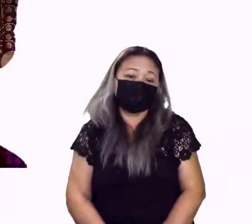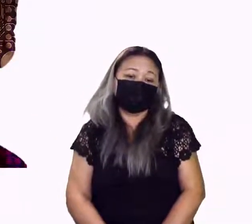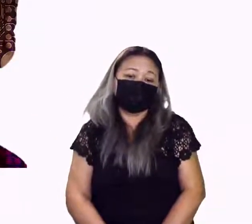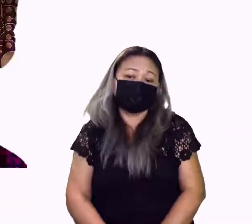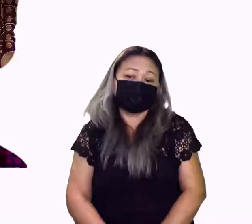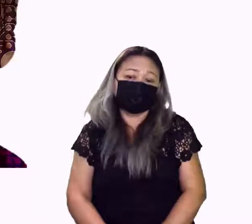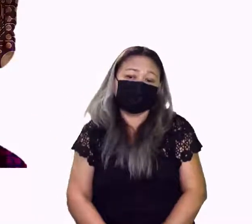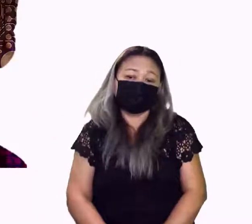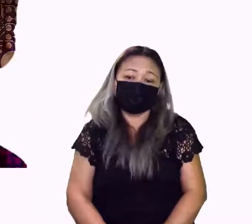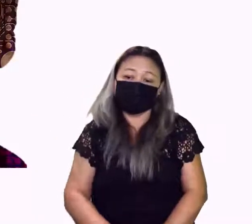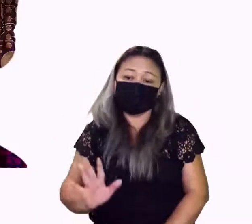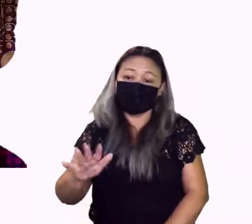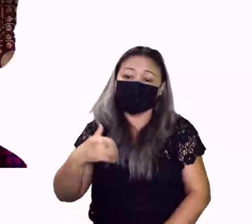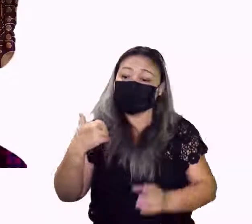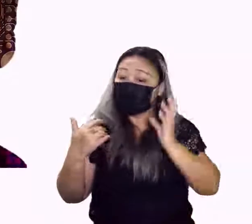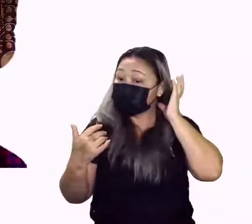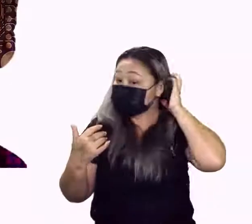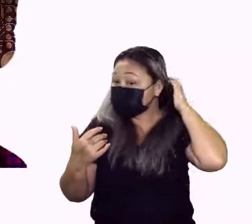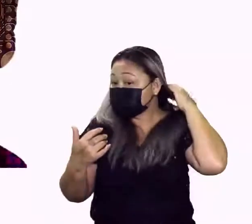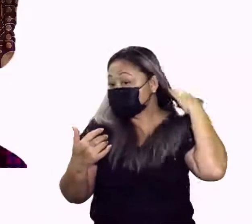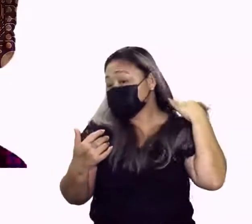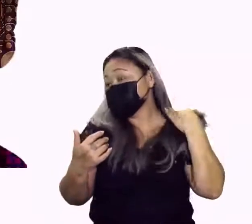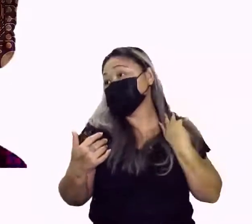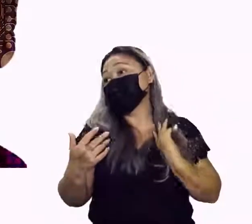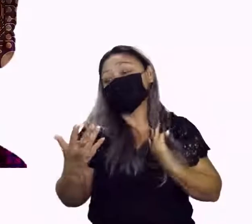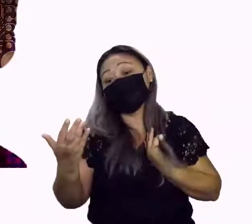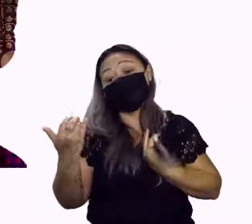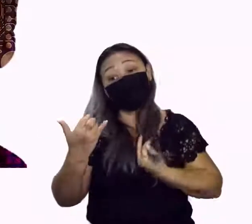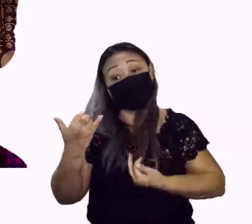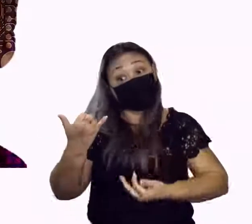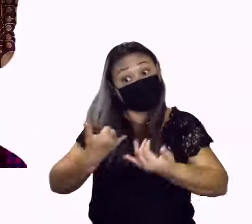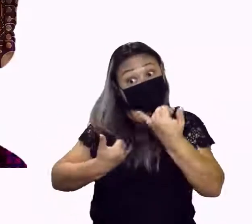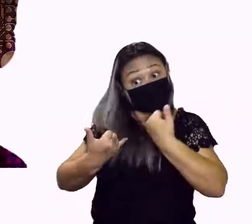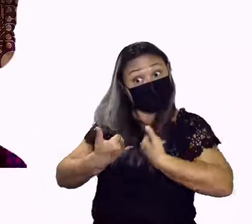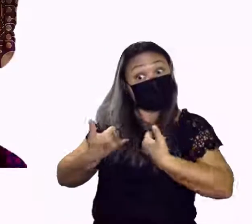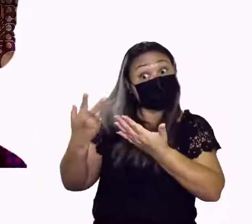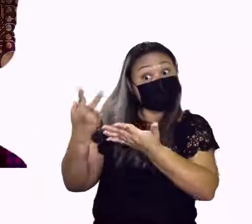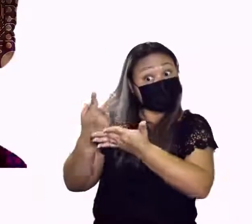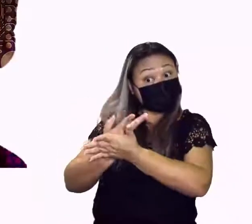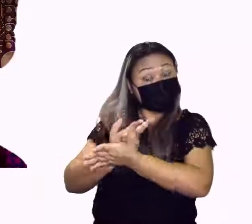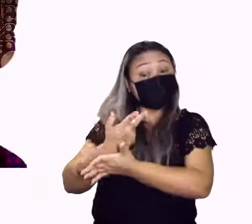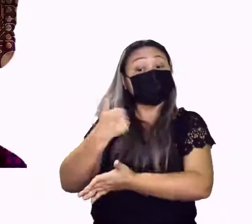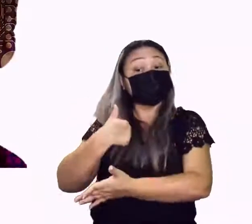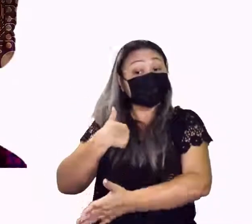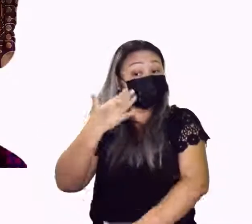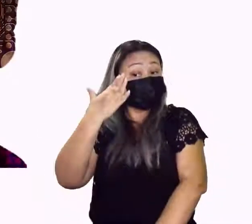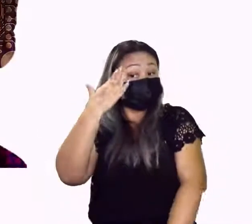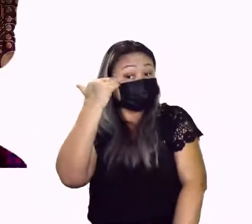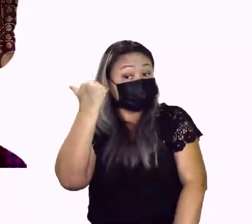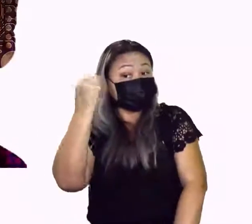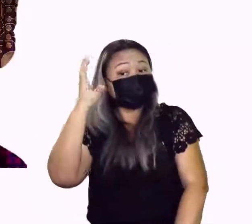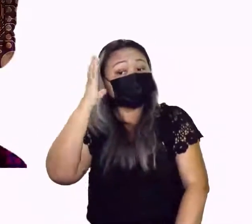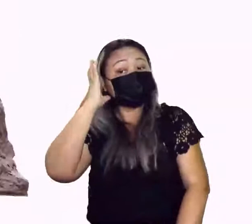Então, se alguém me dá uma informação incorreta, eu vou saber, tá?